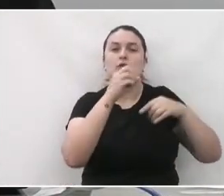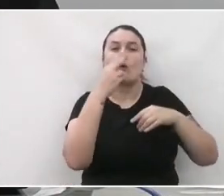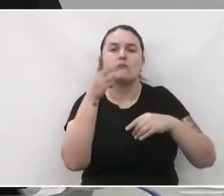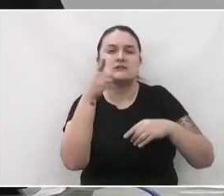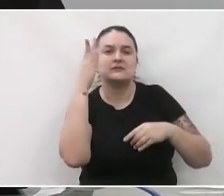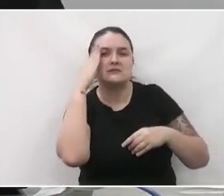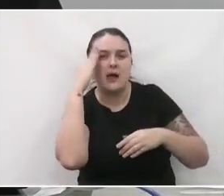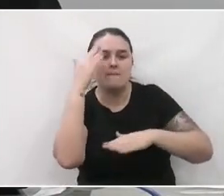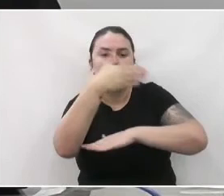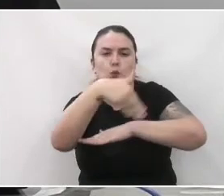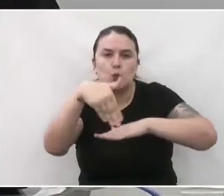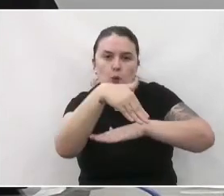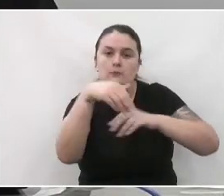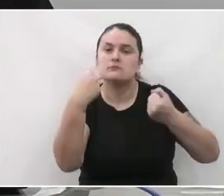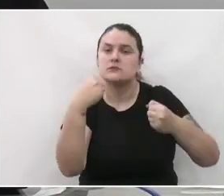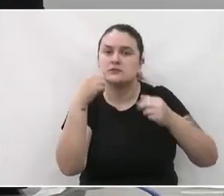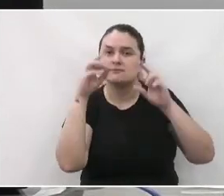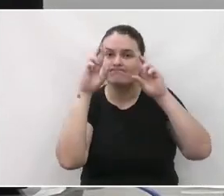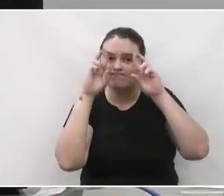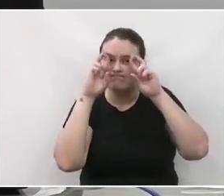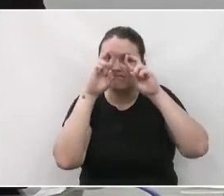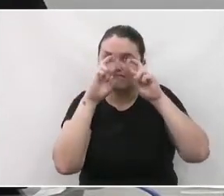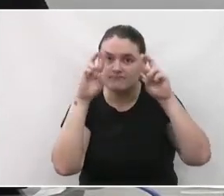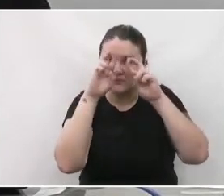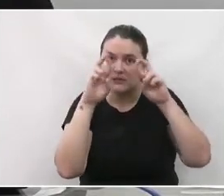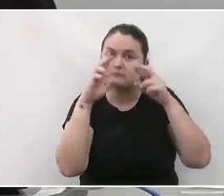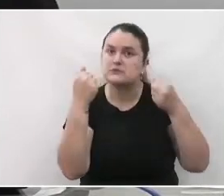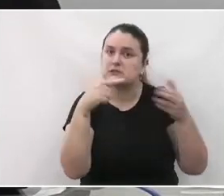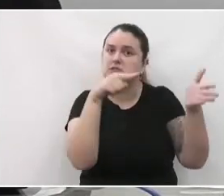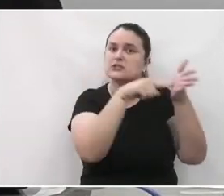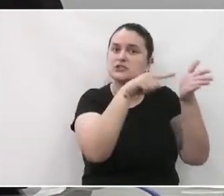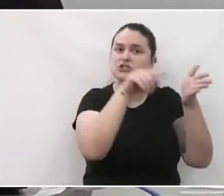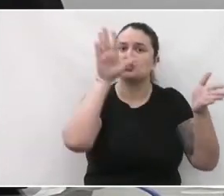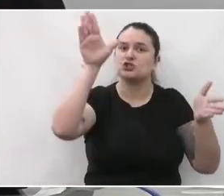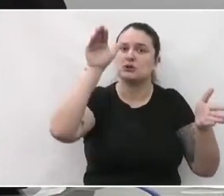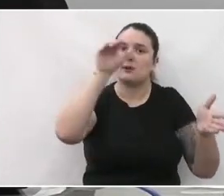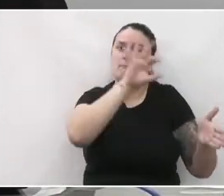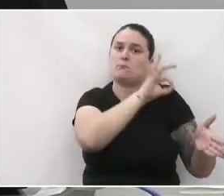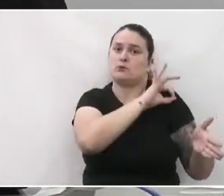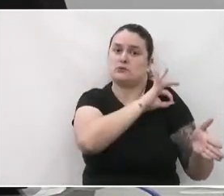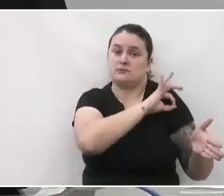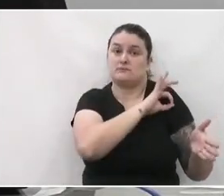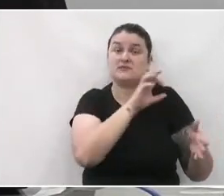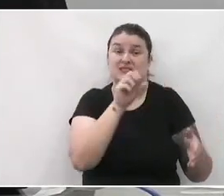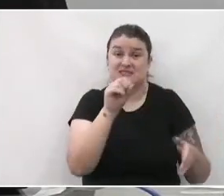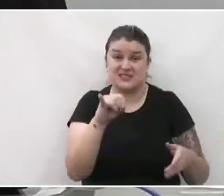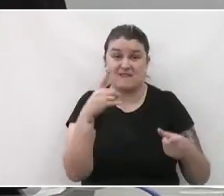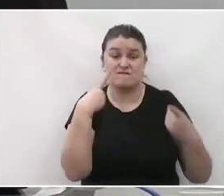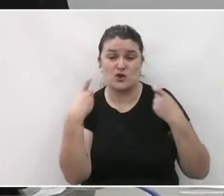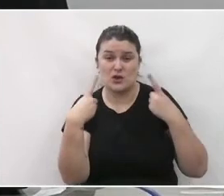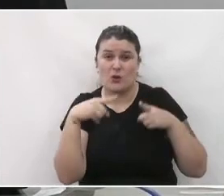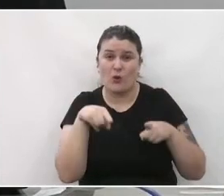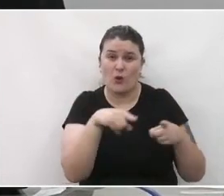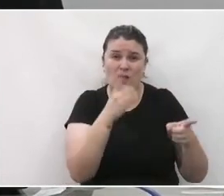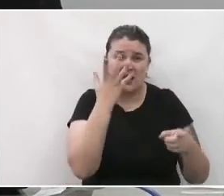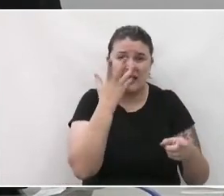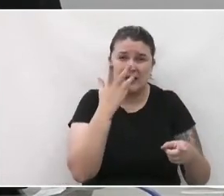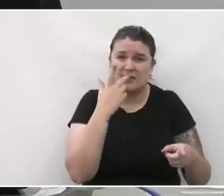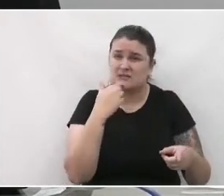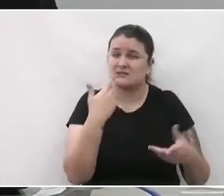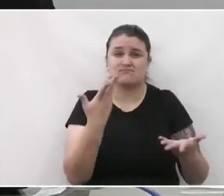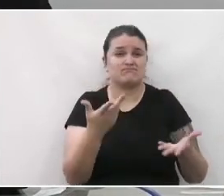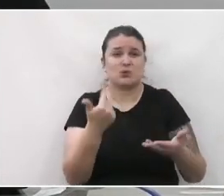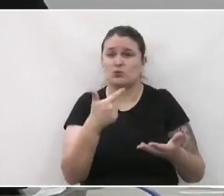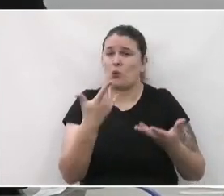ser identificados e denunciados, né? A violência contra a criança é uma covardia